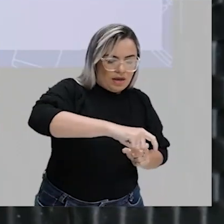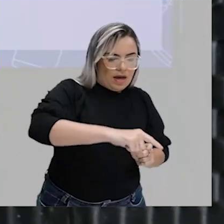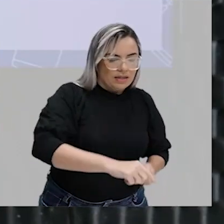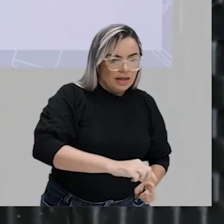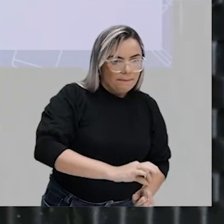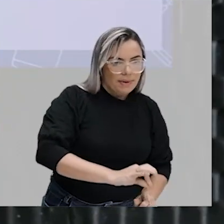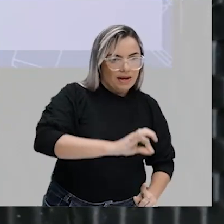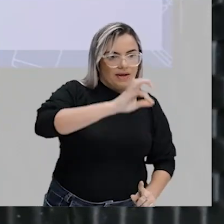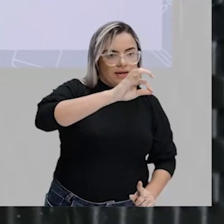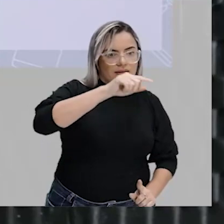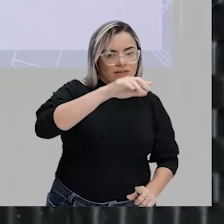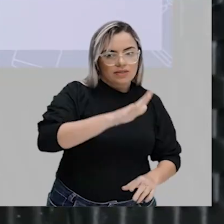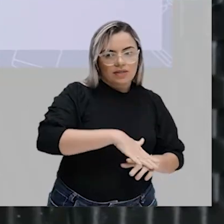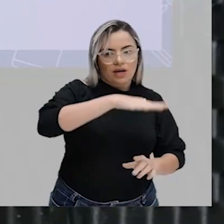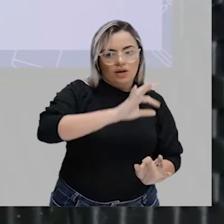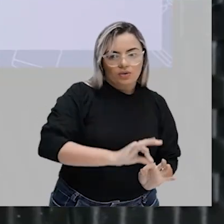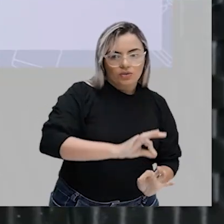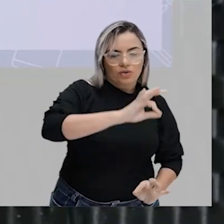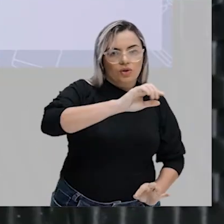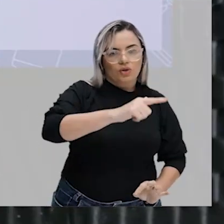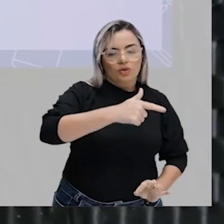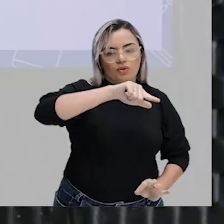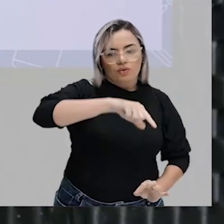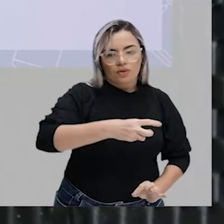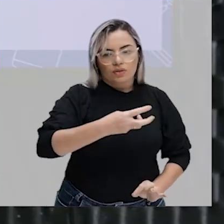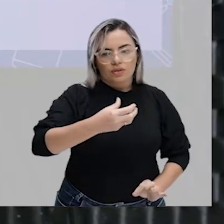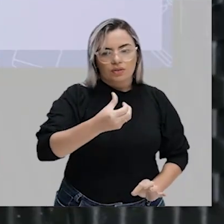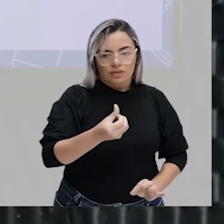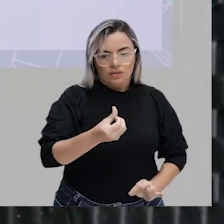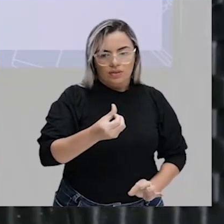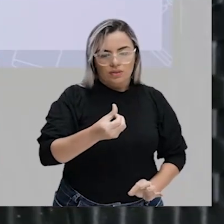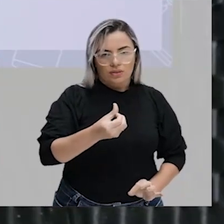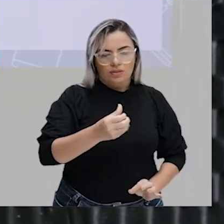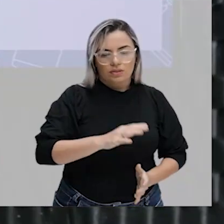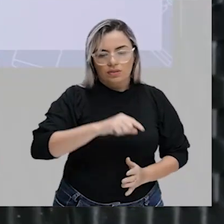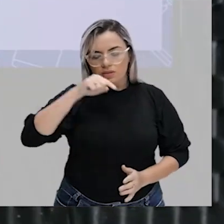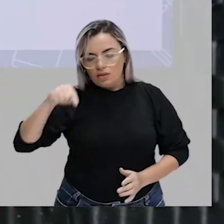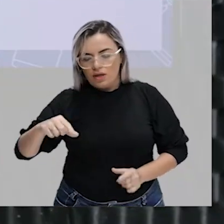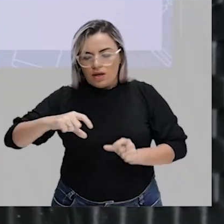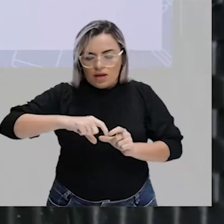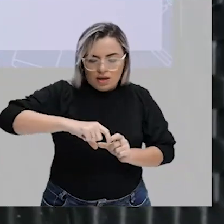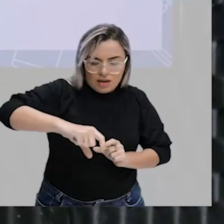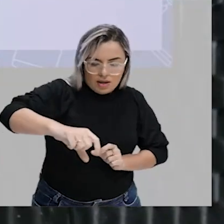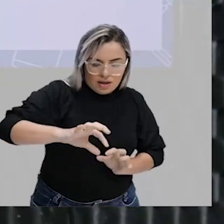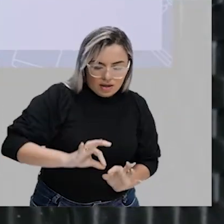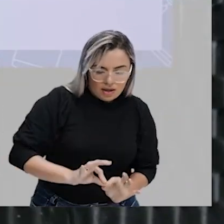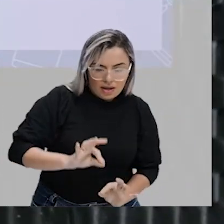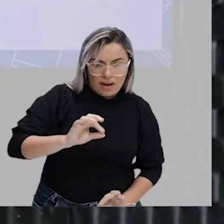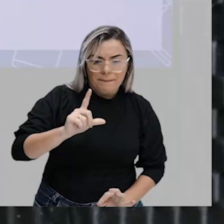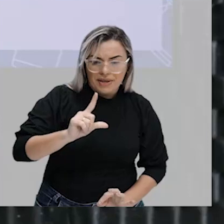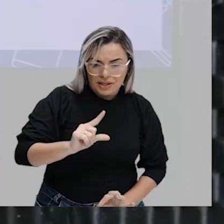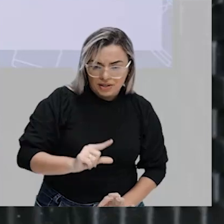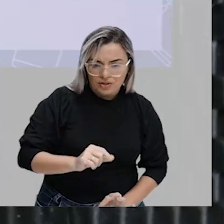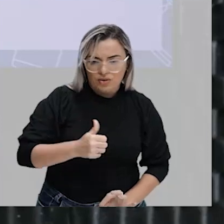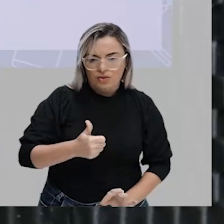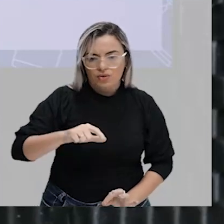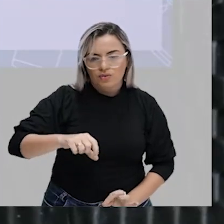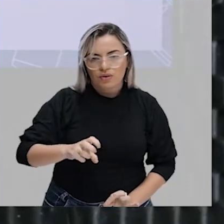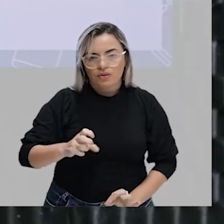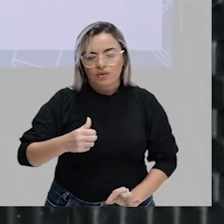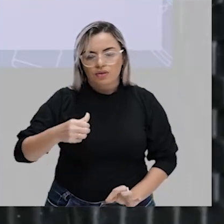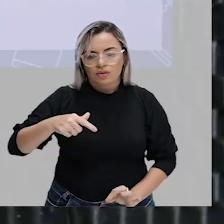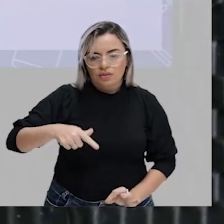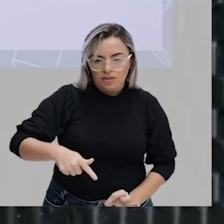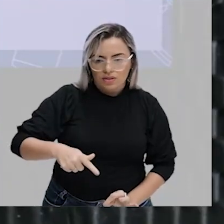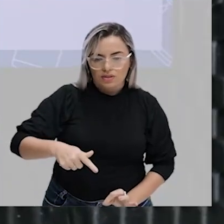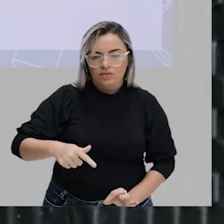2,36 metros. A altura da barra mais baixinha, 1,57 m. Elas executam vários movimentos saindo de